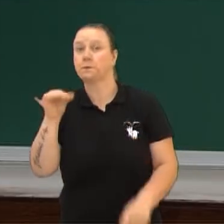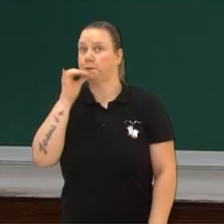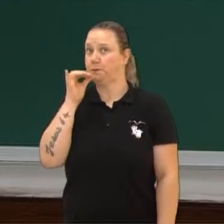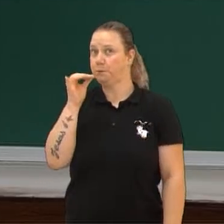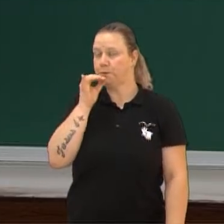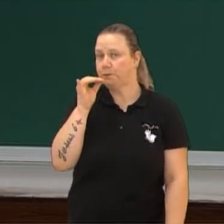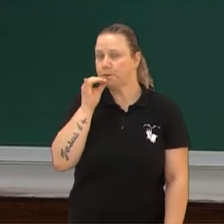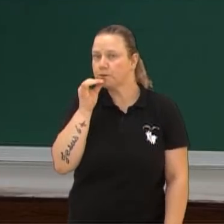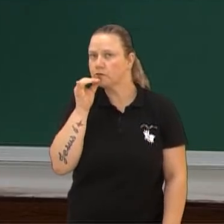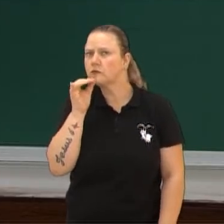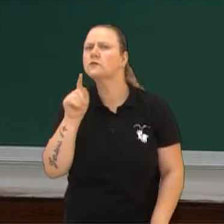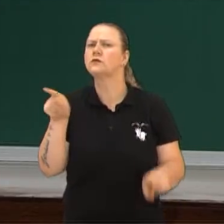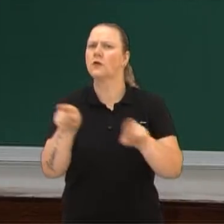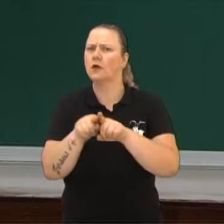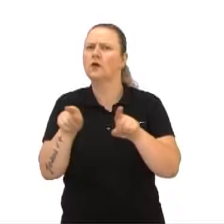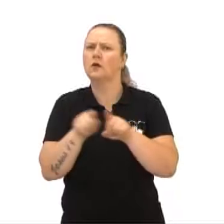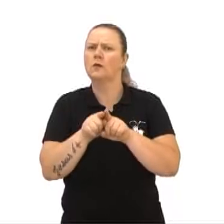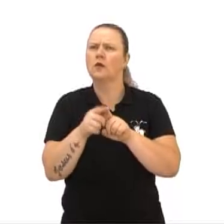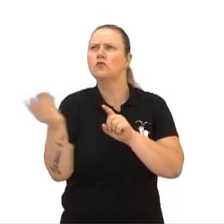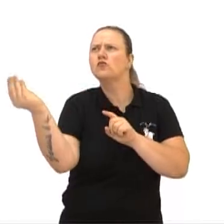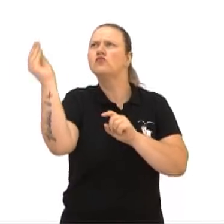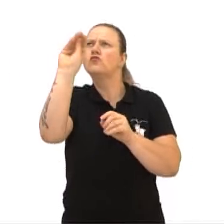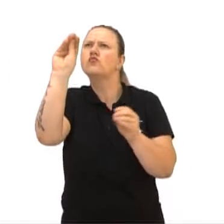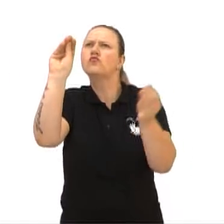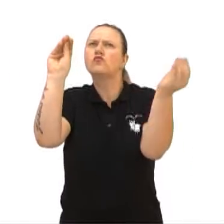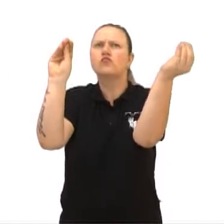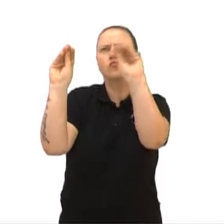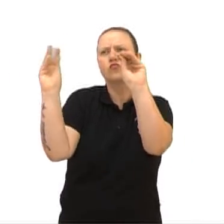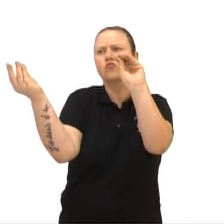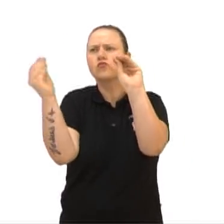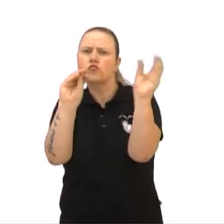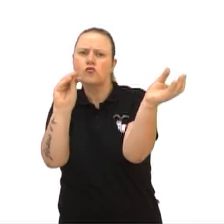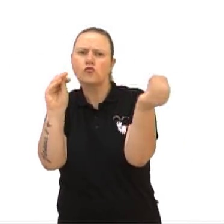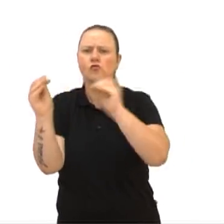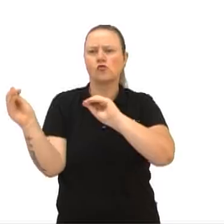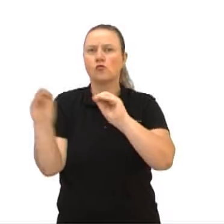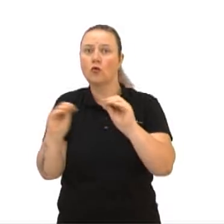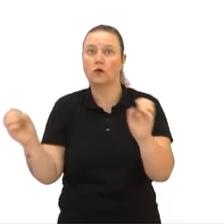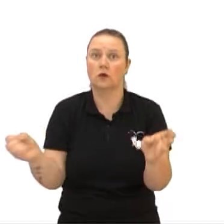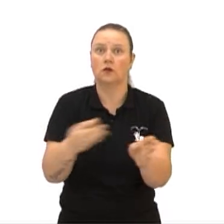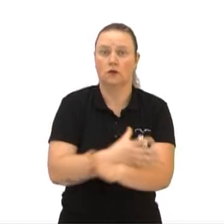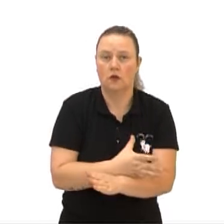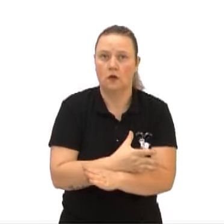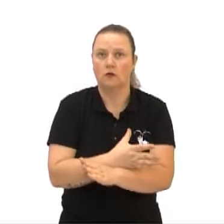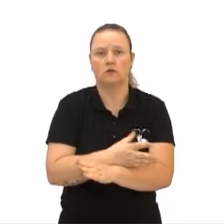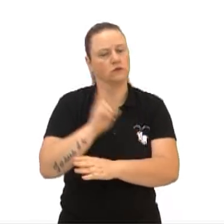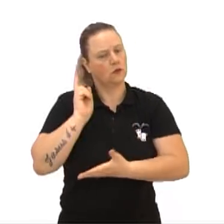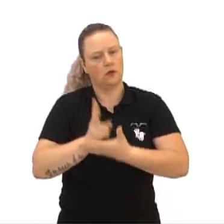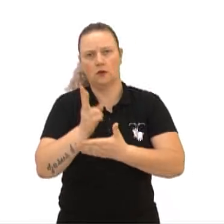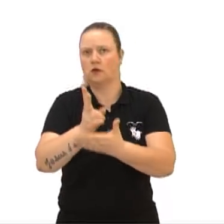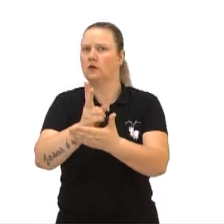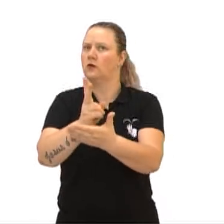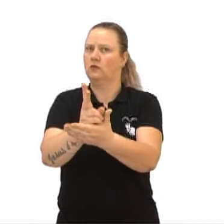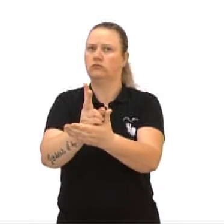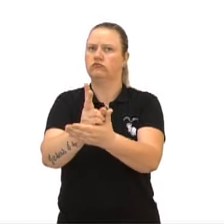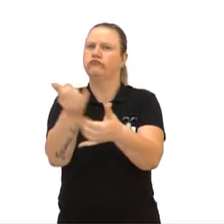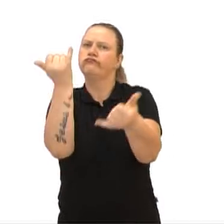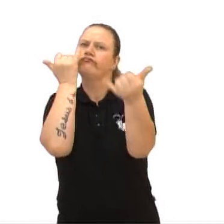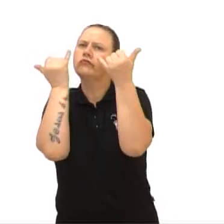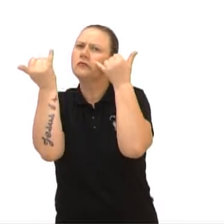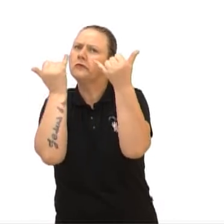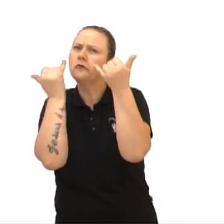exemplo. Mesmo adicionando novos dados, a tabela ainda mantém a sua consistência. Tá? Dados de